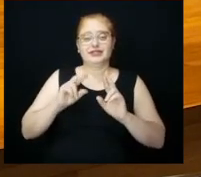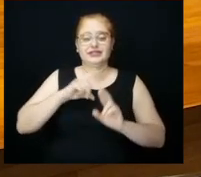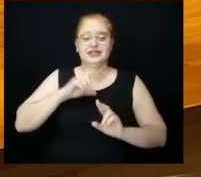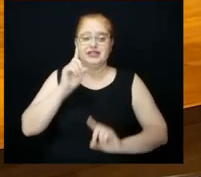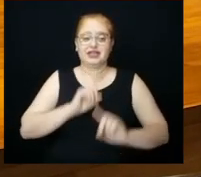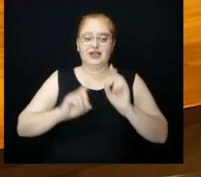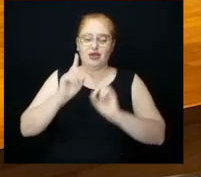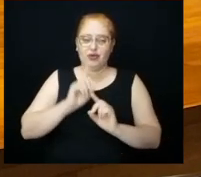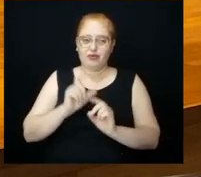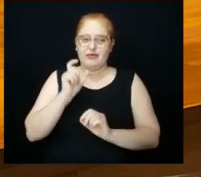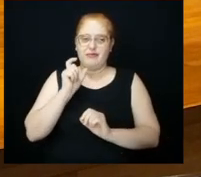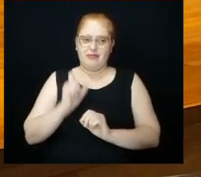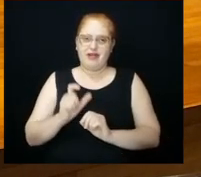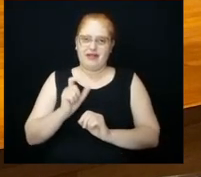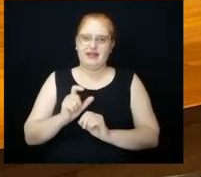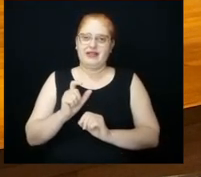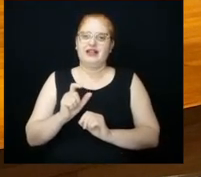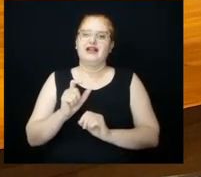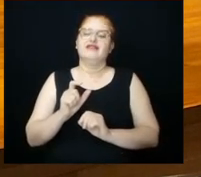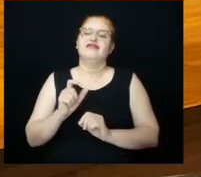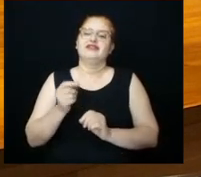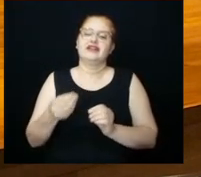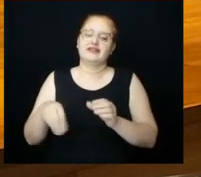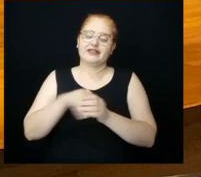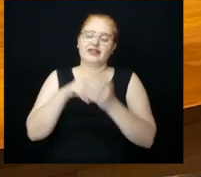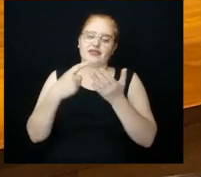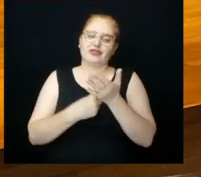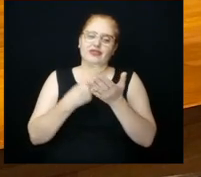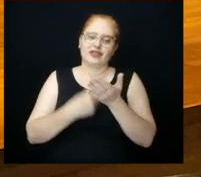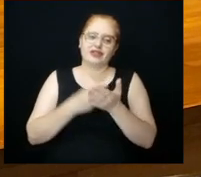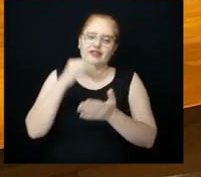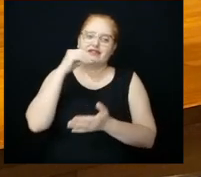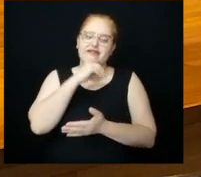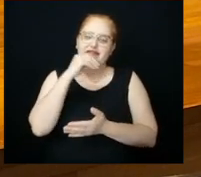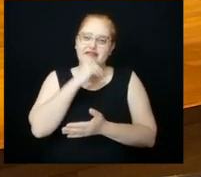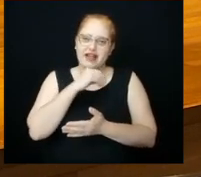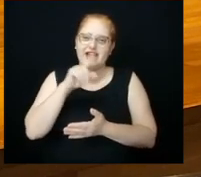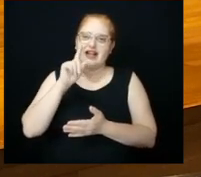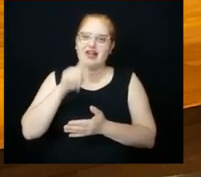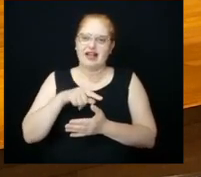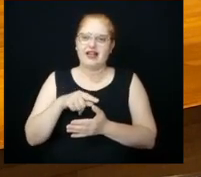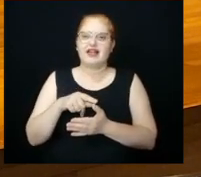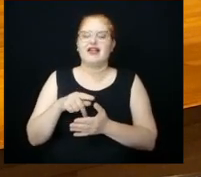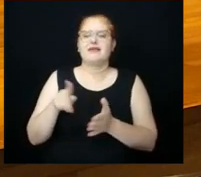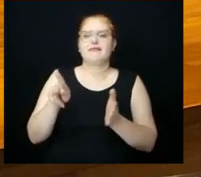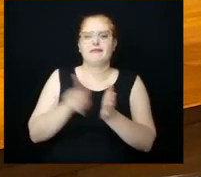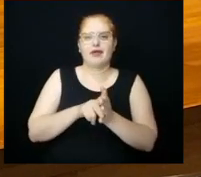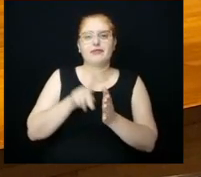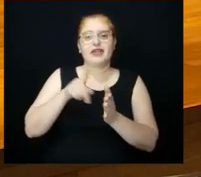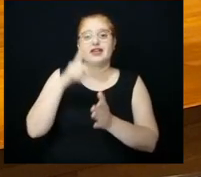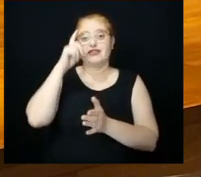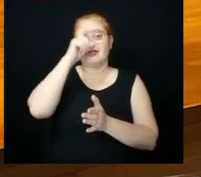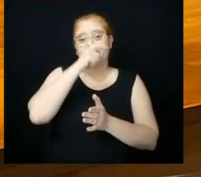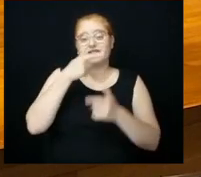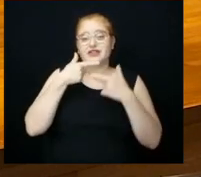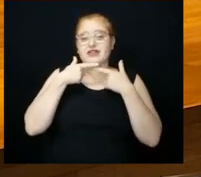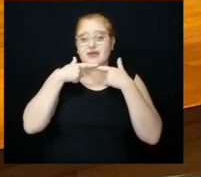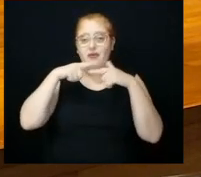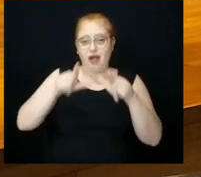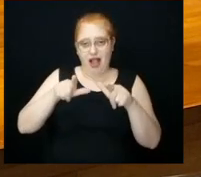que estão mais fraquinhas de propósito, né, que para a gente pensar um pouco nessa inventividade da linguagem. Né? Então, a gente tem